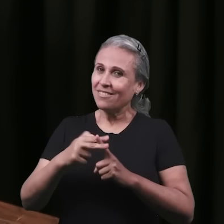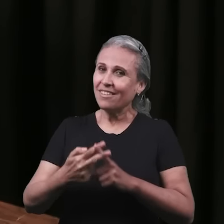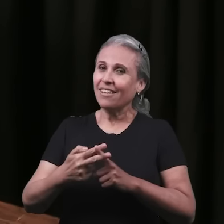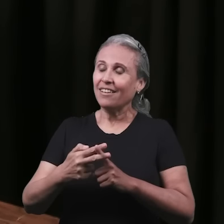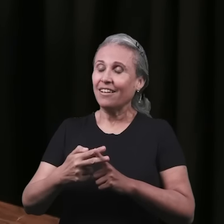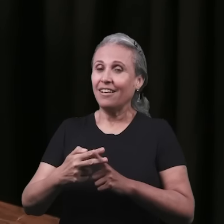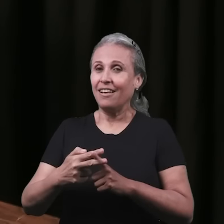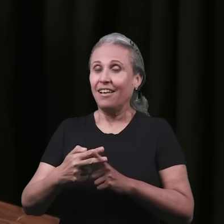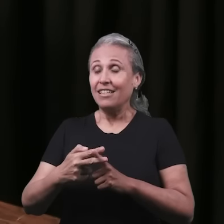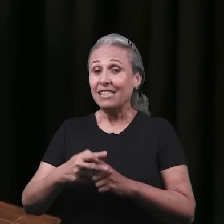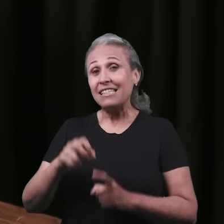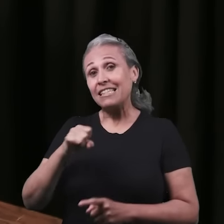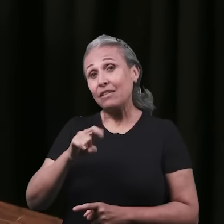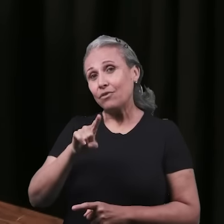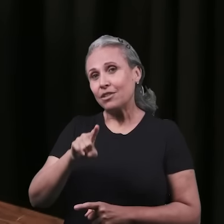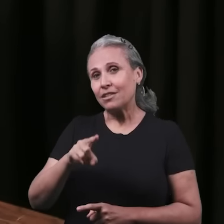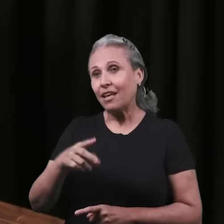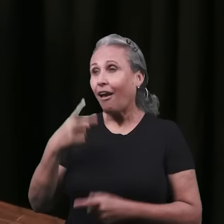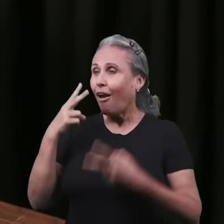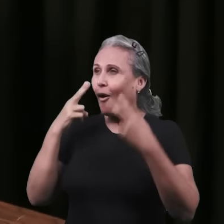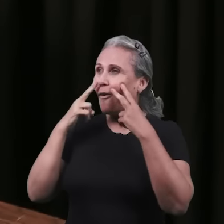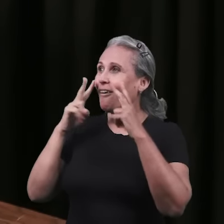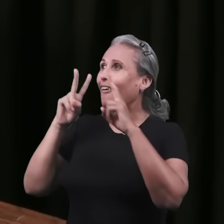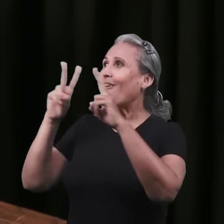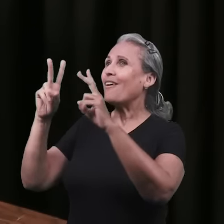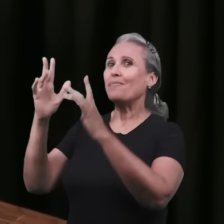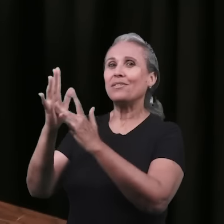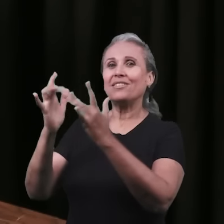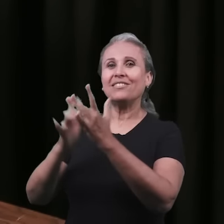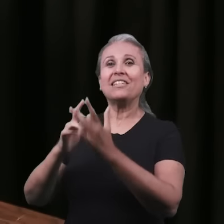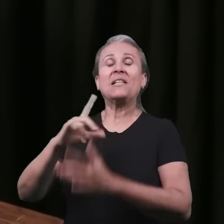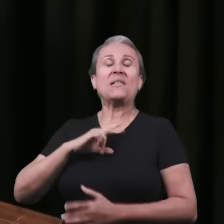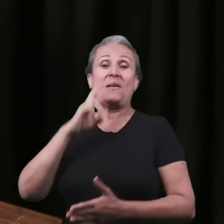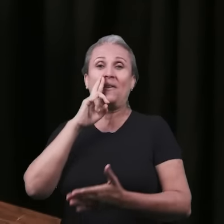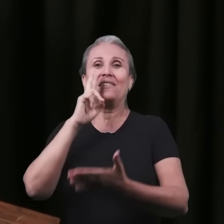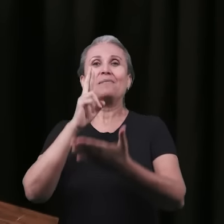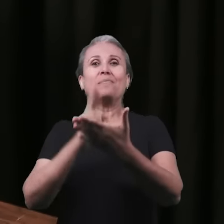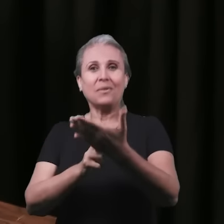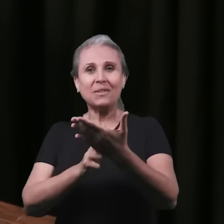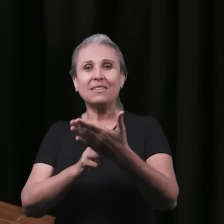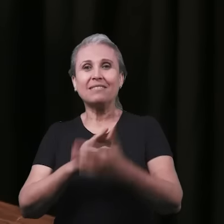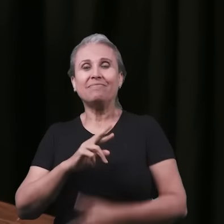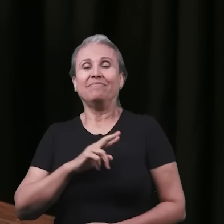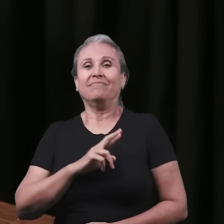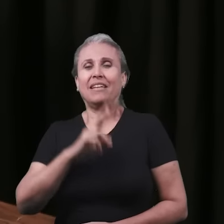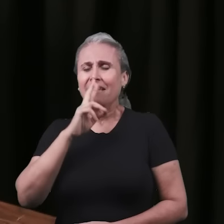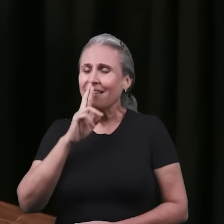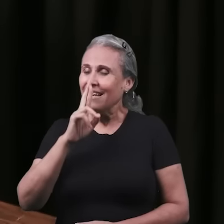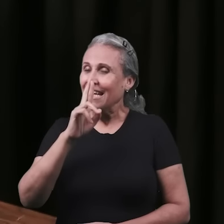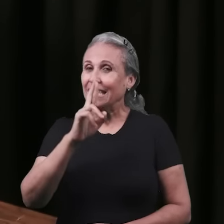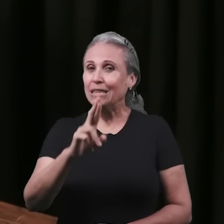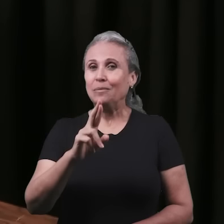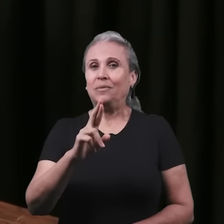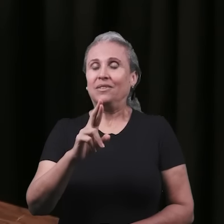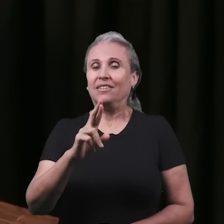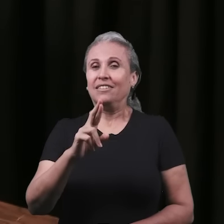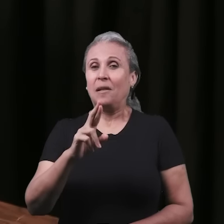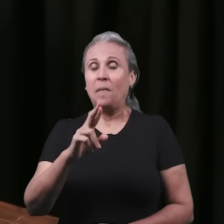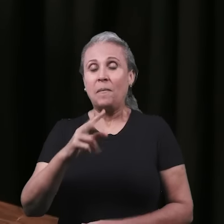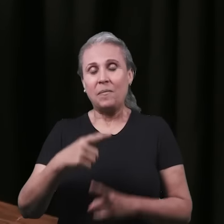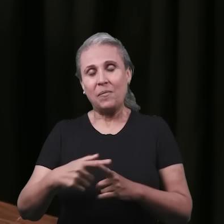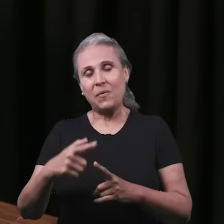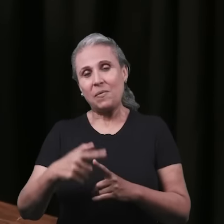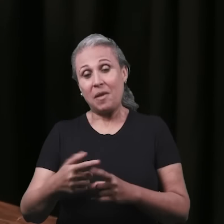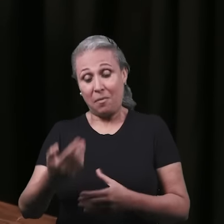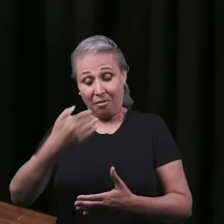Porque quem olha para Cristo encontra respostas, e não respostas vazias humanas, mas as respostas para os problemas da